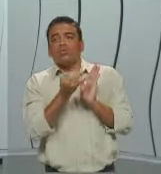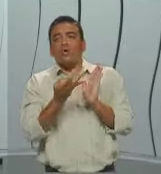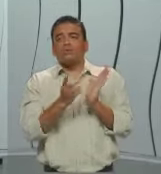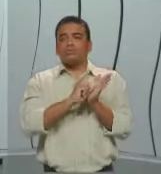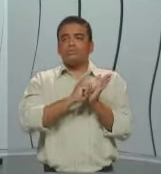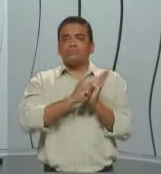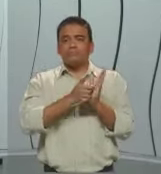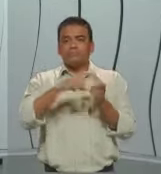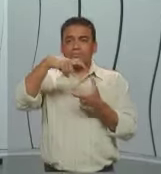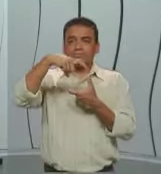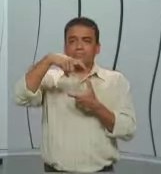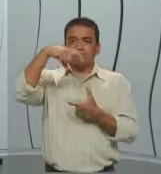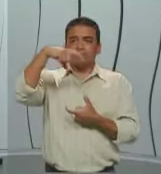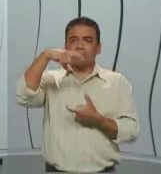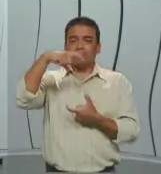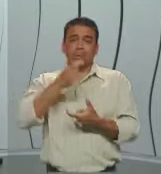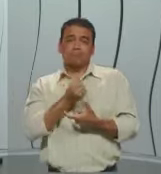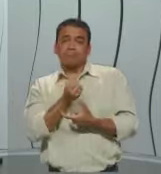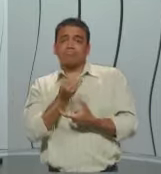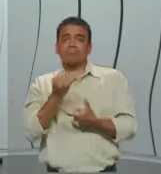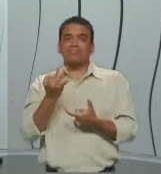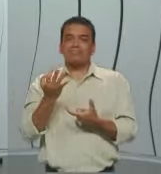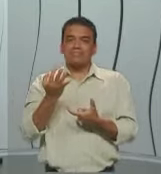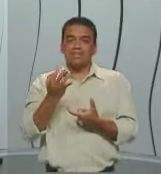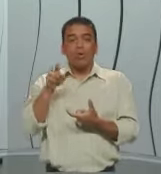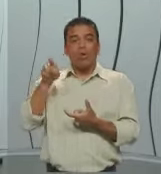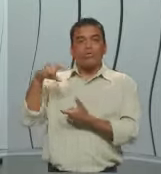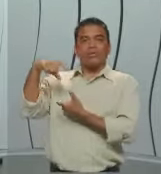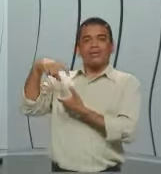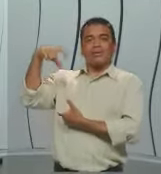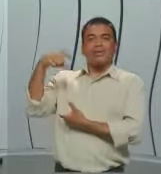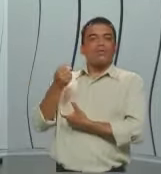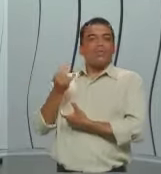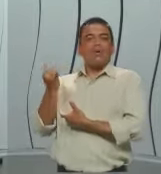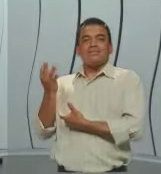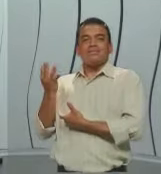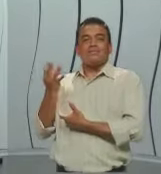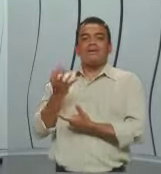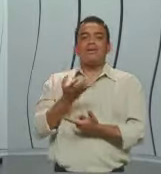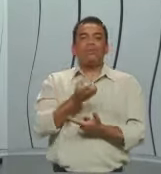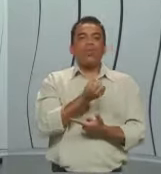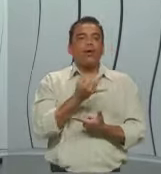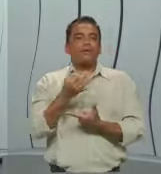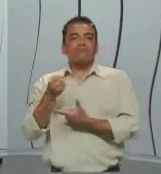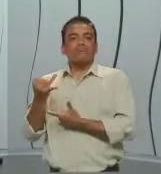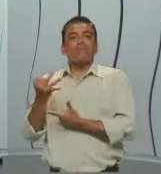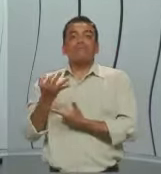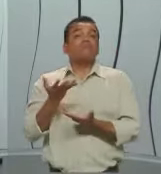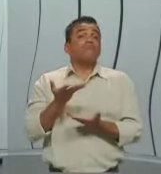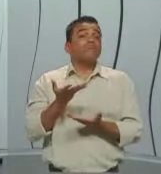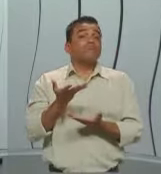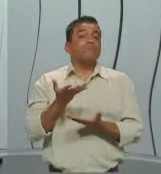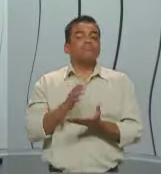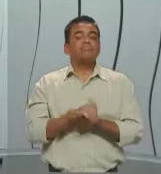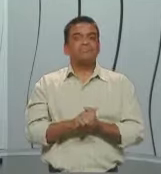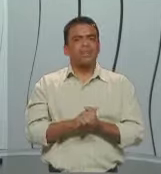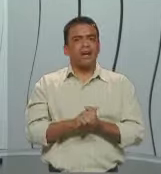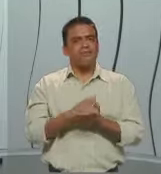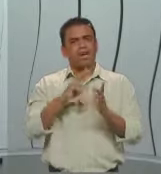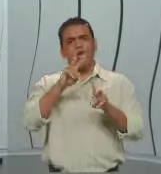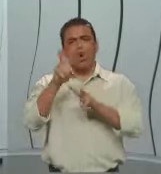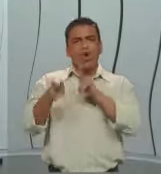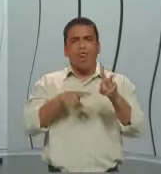e qual valor vai ser registrado no voltímetro. Como que a gente vai fazer isso? Quando a gente vai analisar